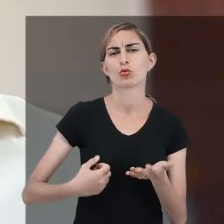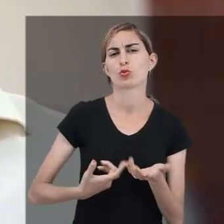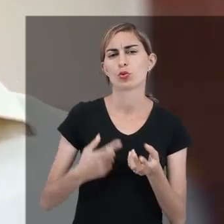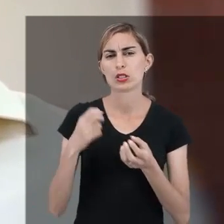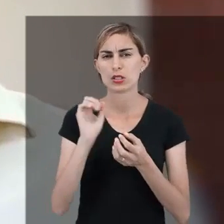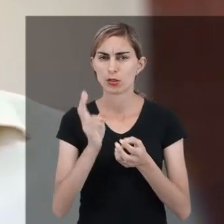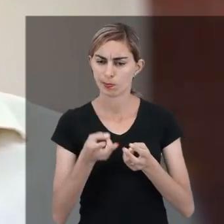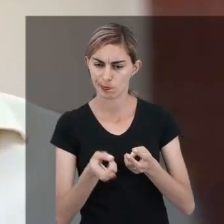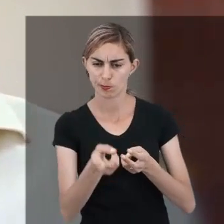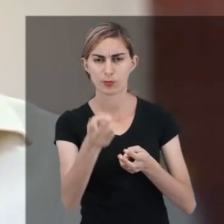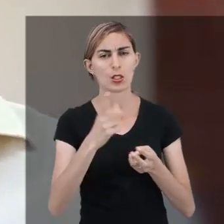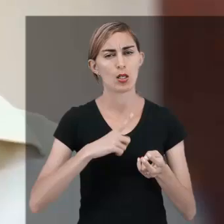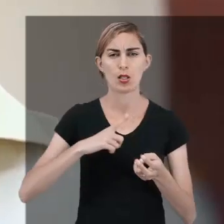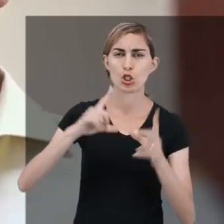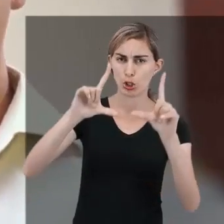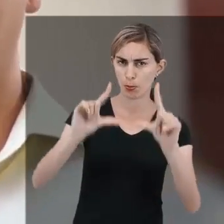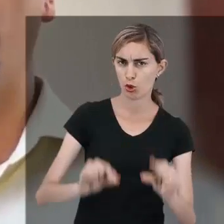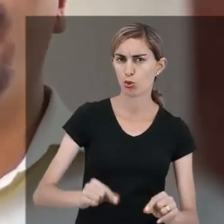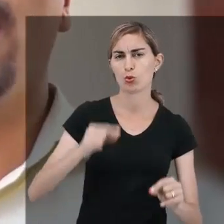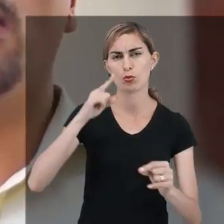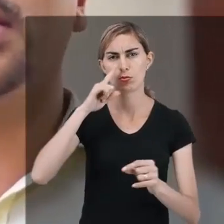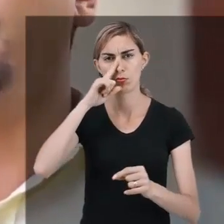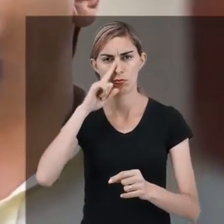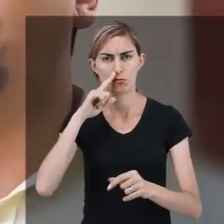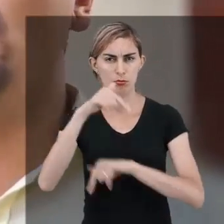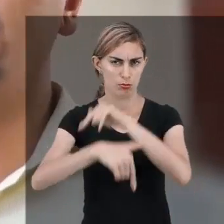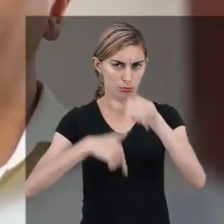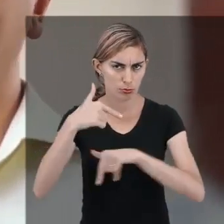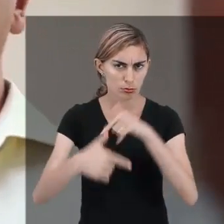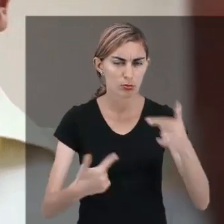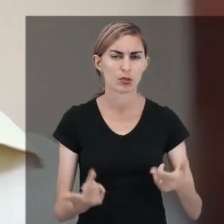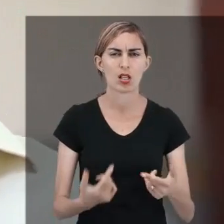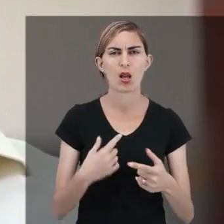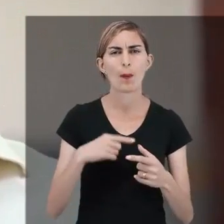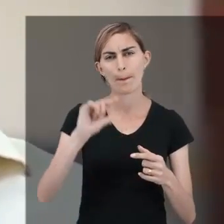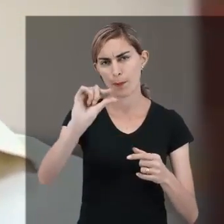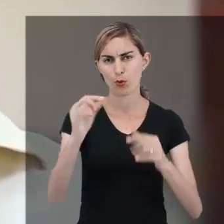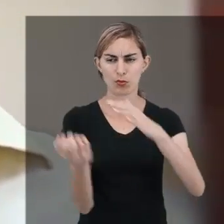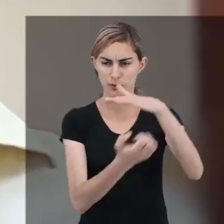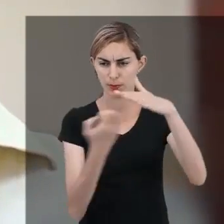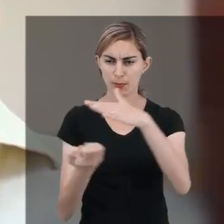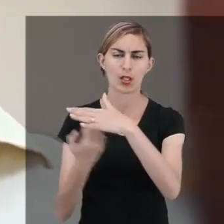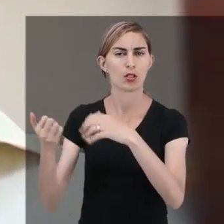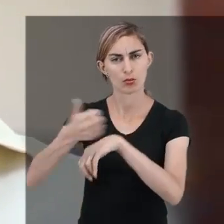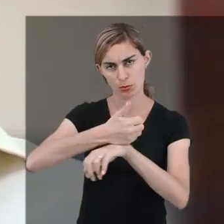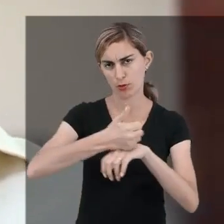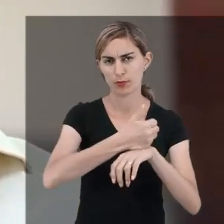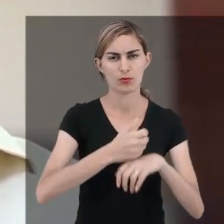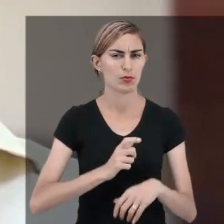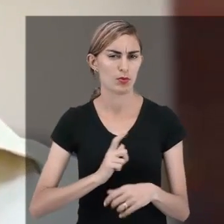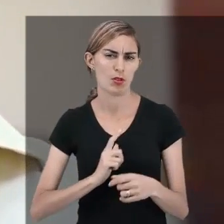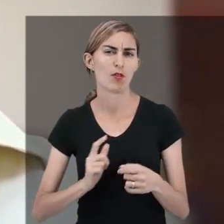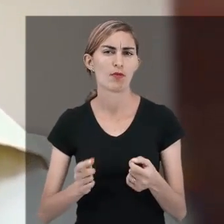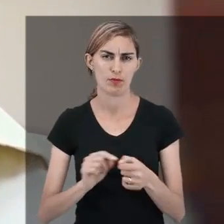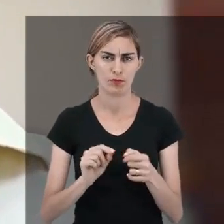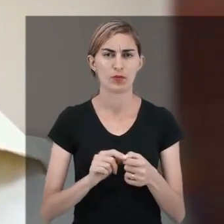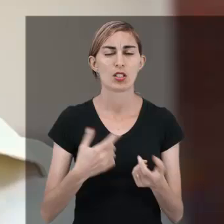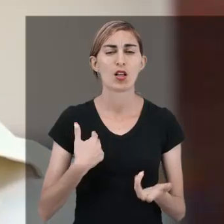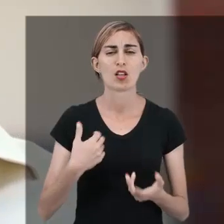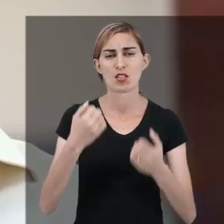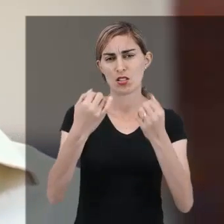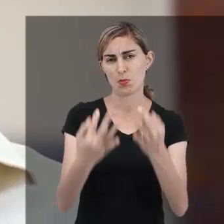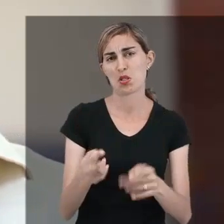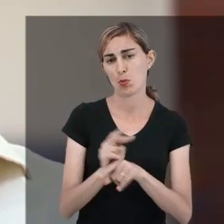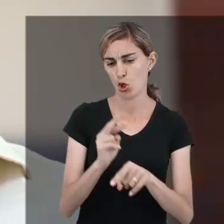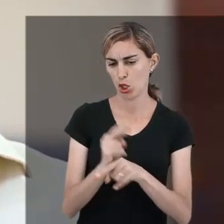atenua ou não o risco do trabalhador. Então é algo que poucas empresas, poucos profissionais têm feito, apenas determina aquela